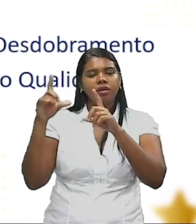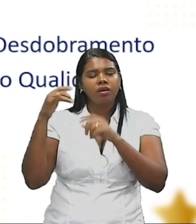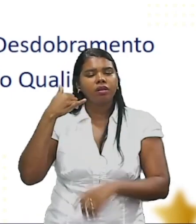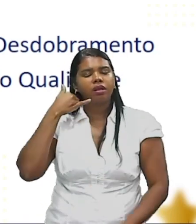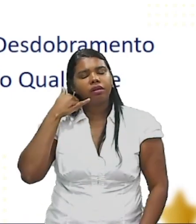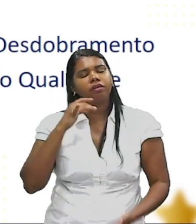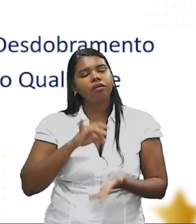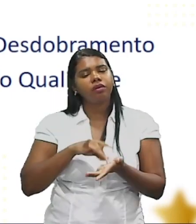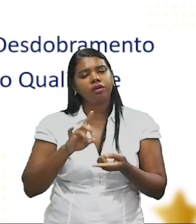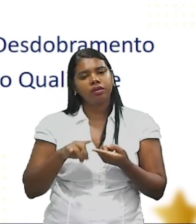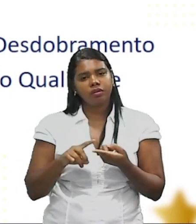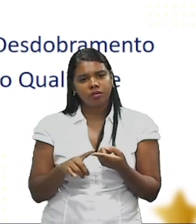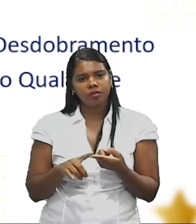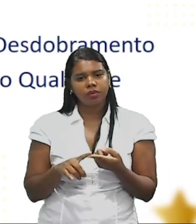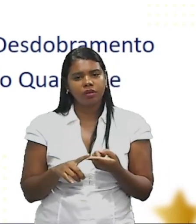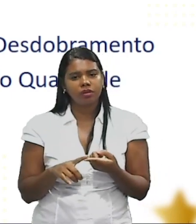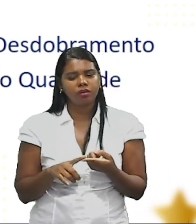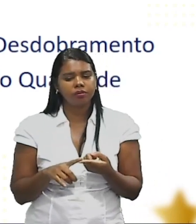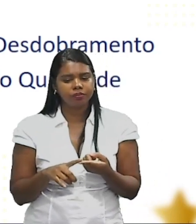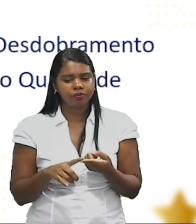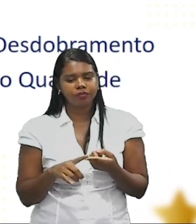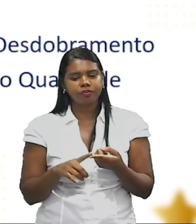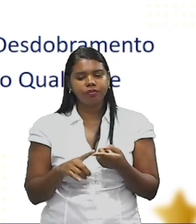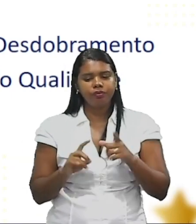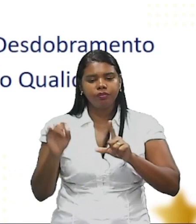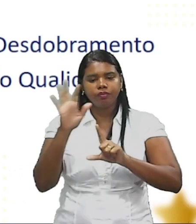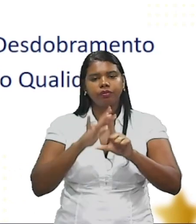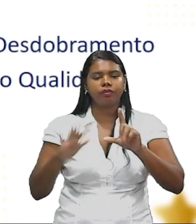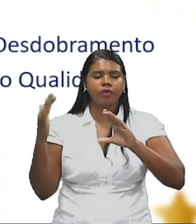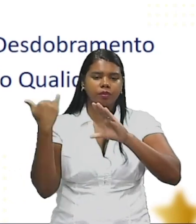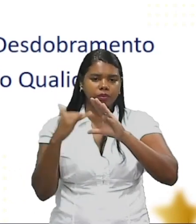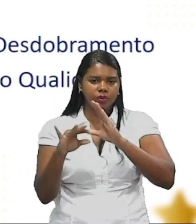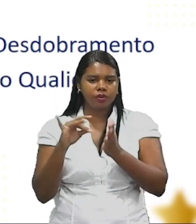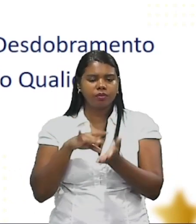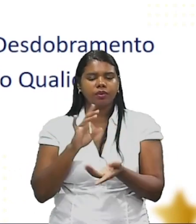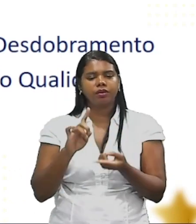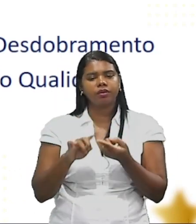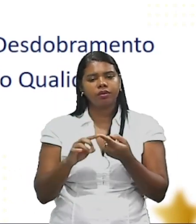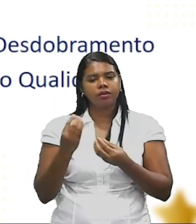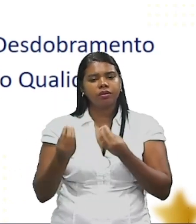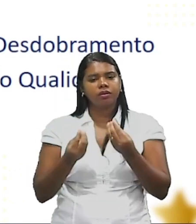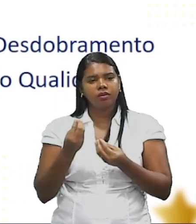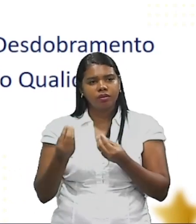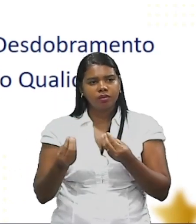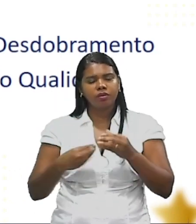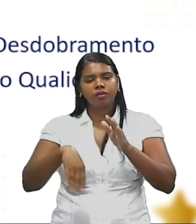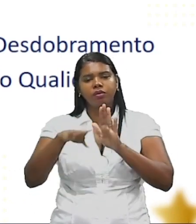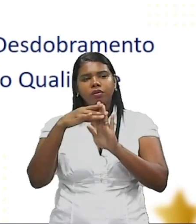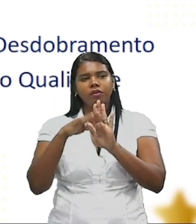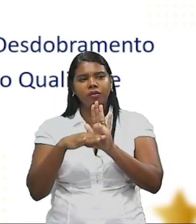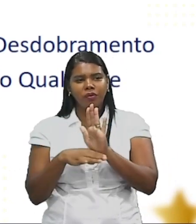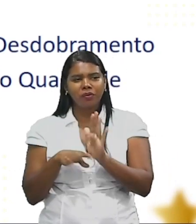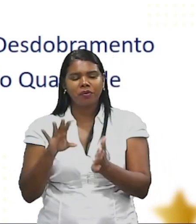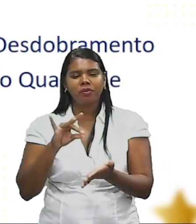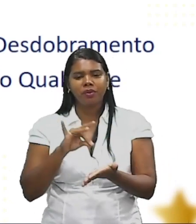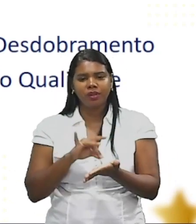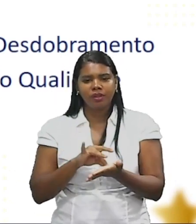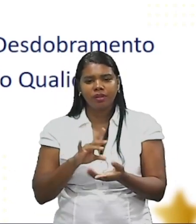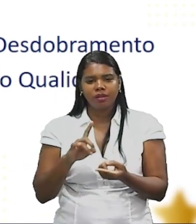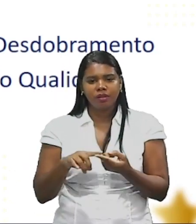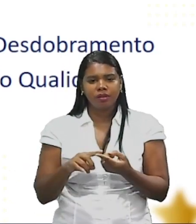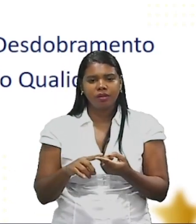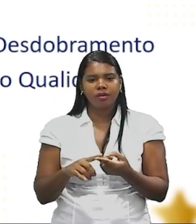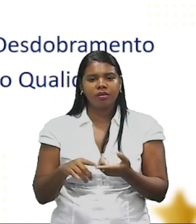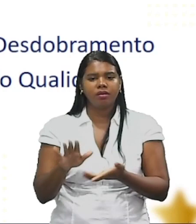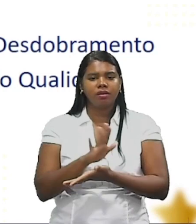telefone, pode ser feita, né, por e-mail, como também temos a escala Serviqual. A escala Serviqual nada